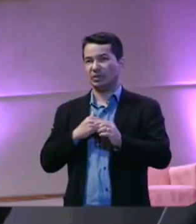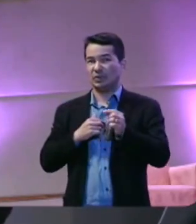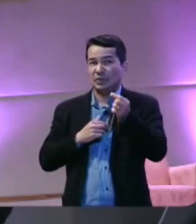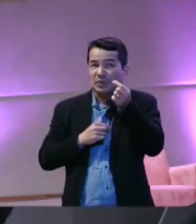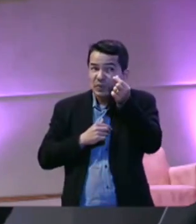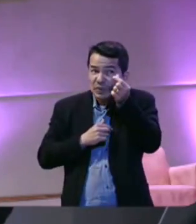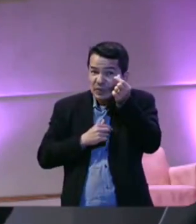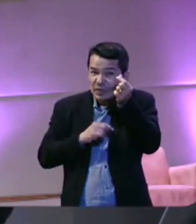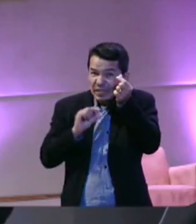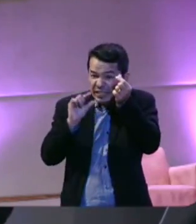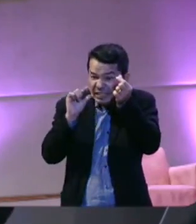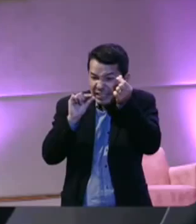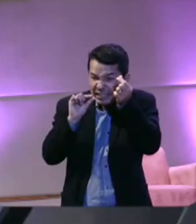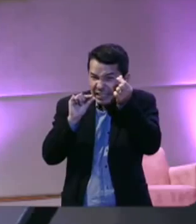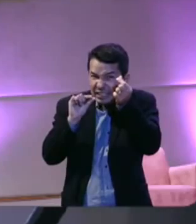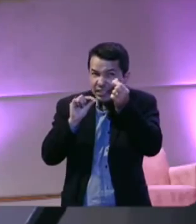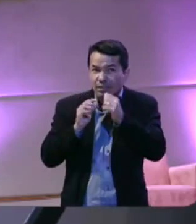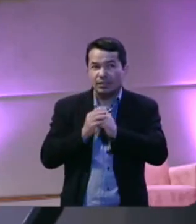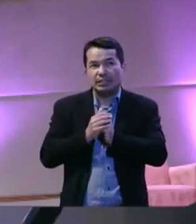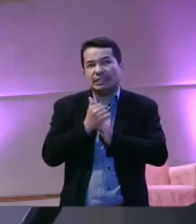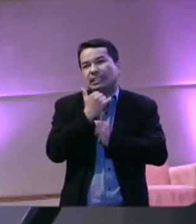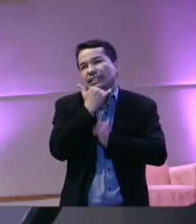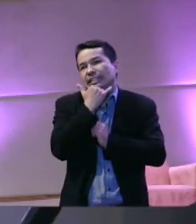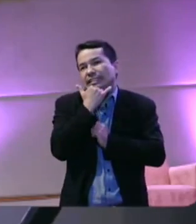Mas todo o valor do carro foi um